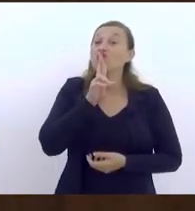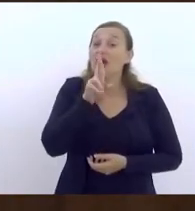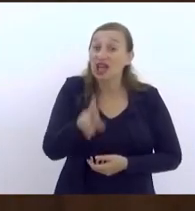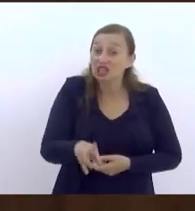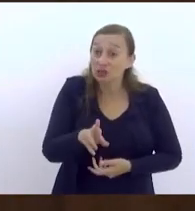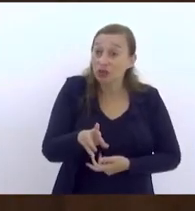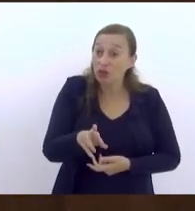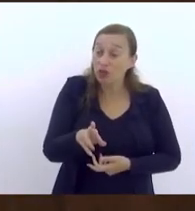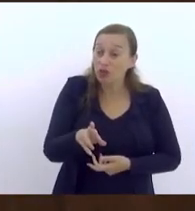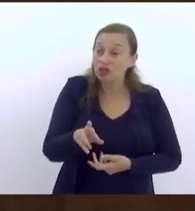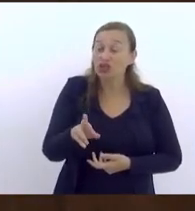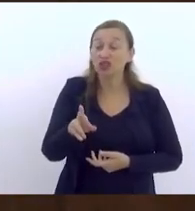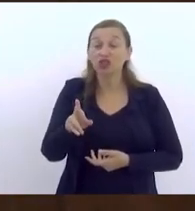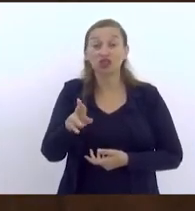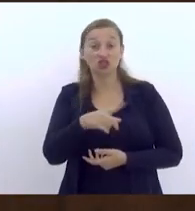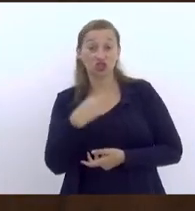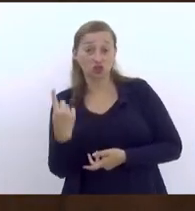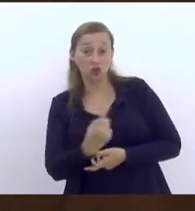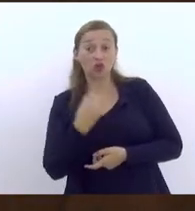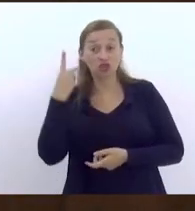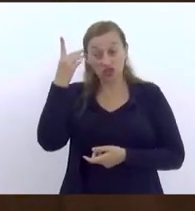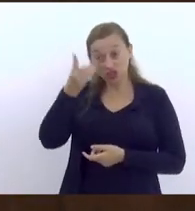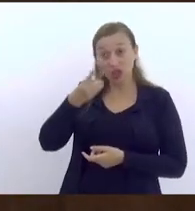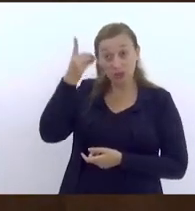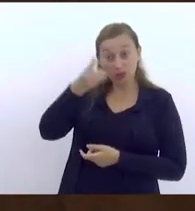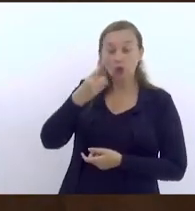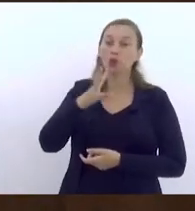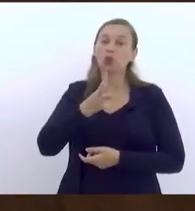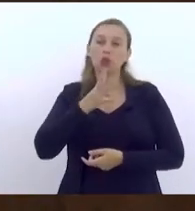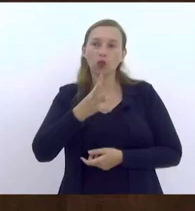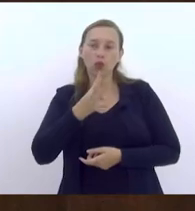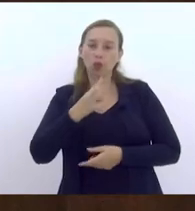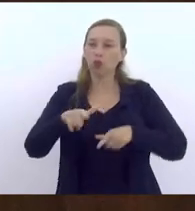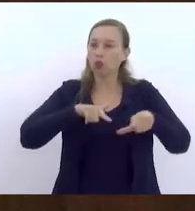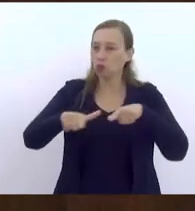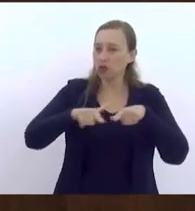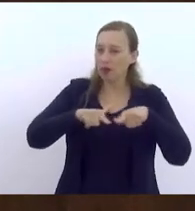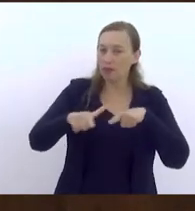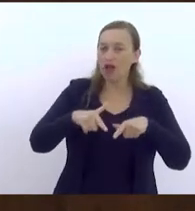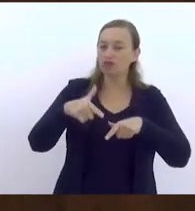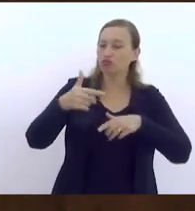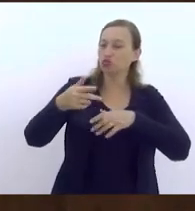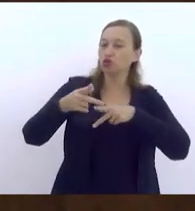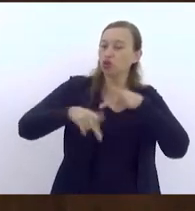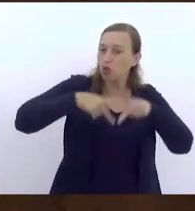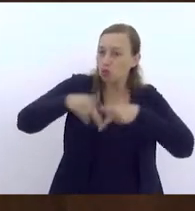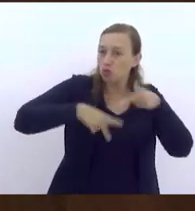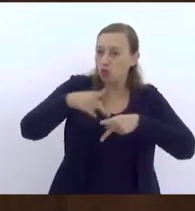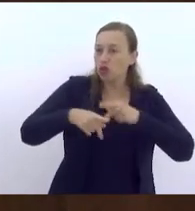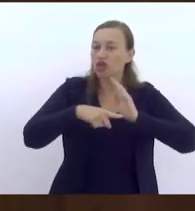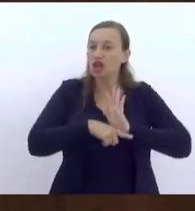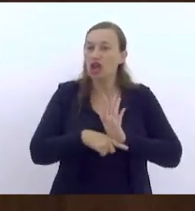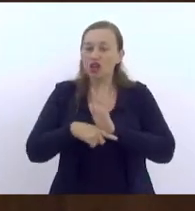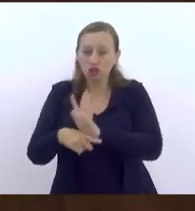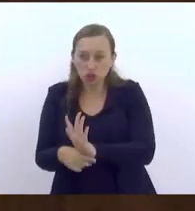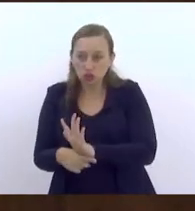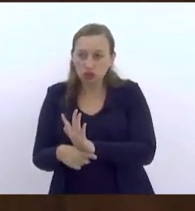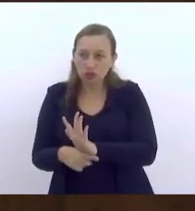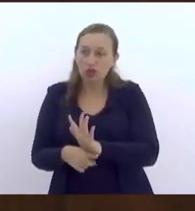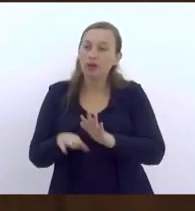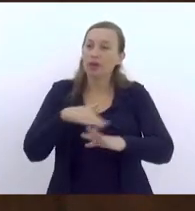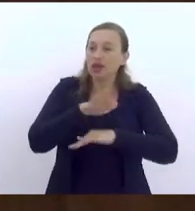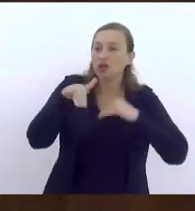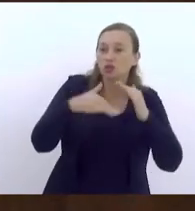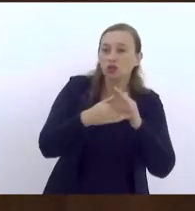resposta deste parlamento do reconhecimento de um trabalho de um povo que muito contribui para